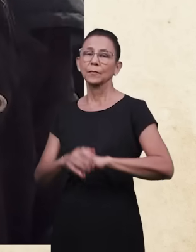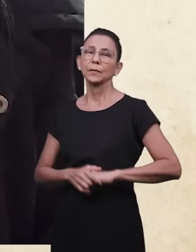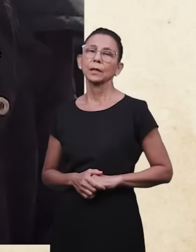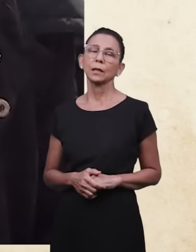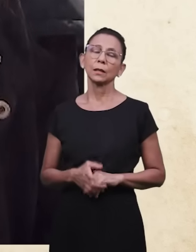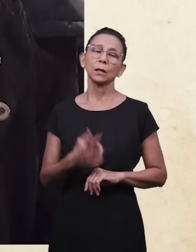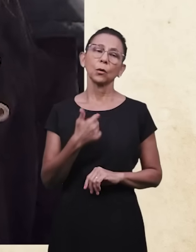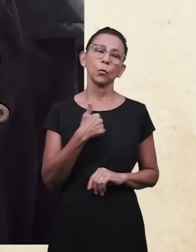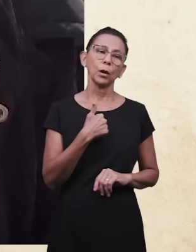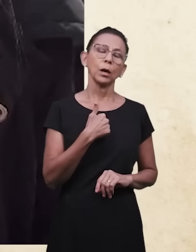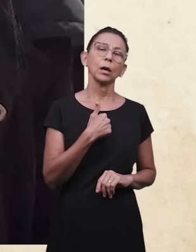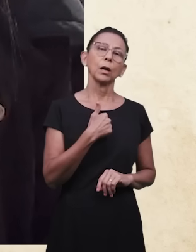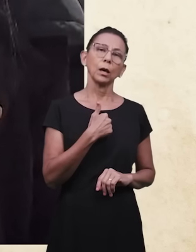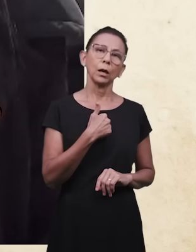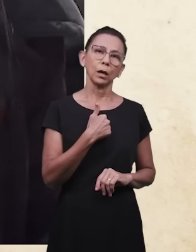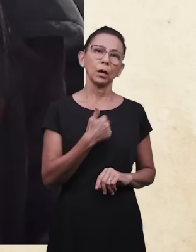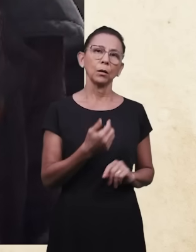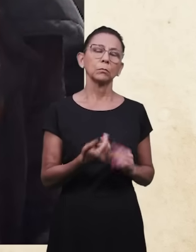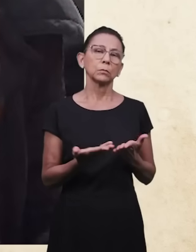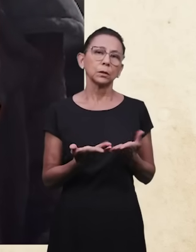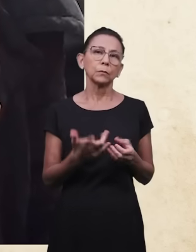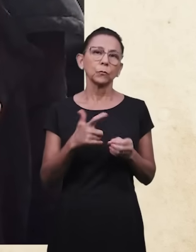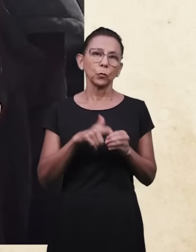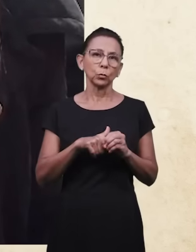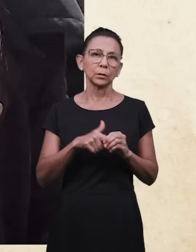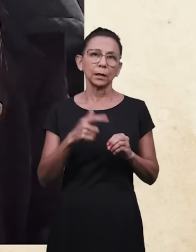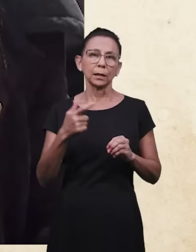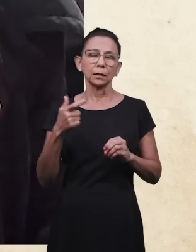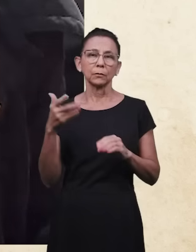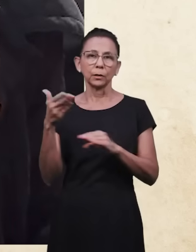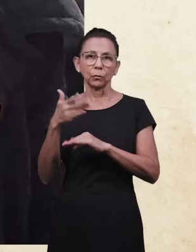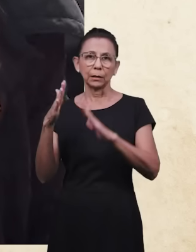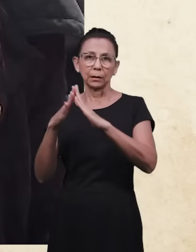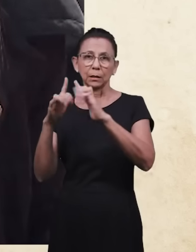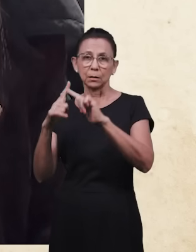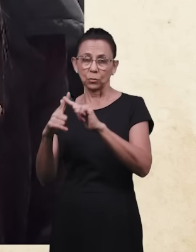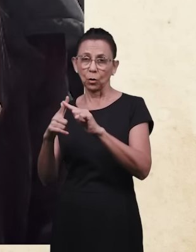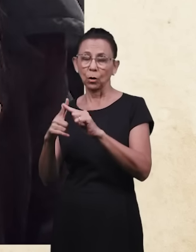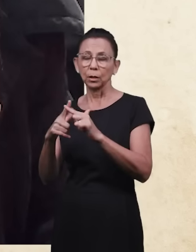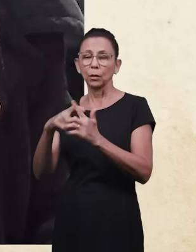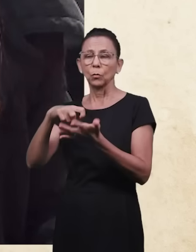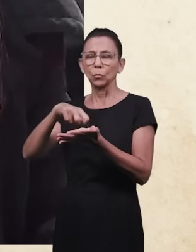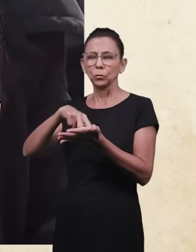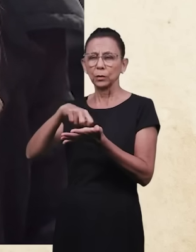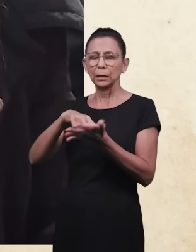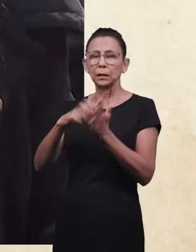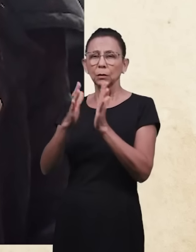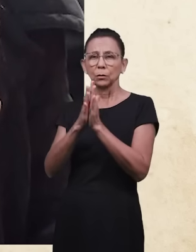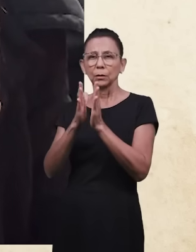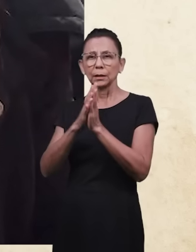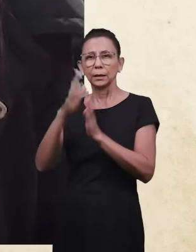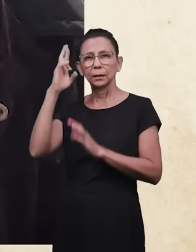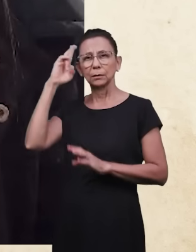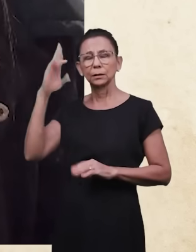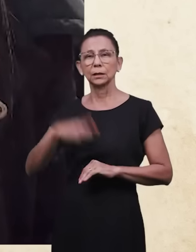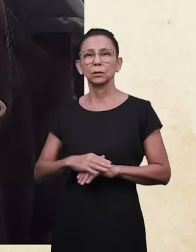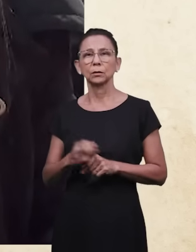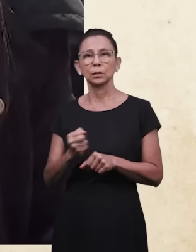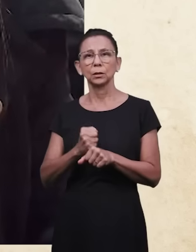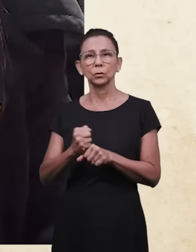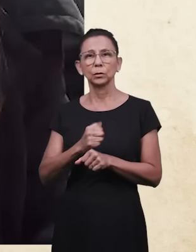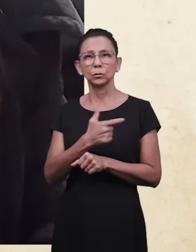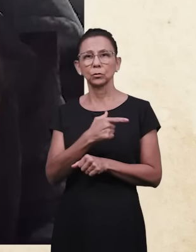me colocava de joelhos ao Senhor, clamando ao Senhor por este motivo, né, para que me ajudasse nessa minha dificuldade. E em